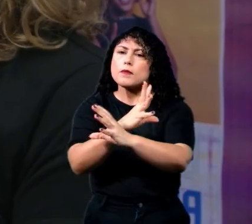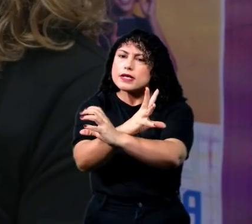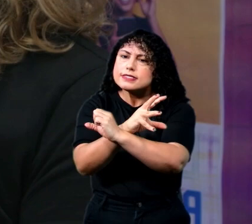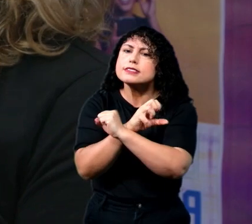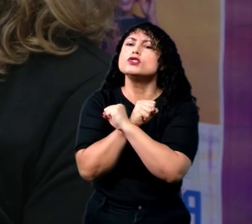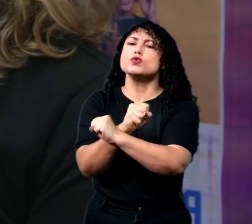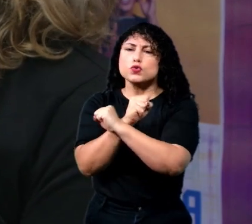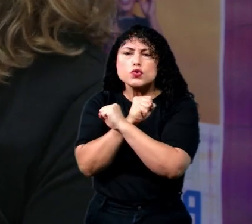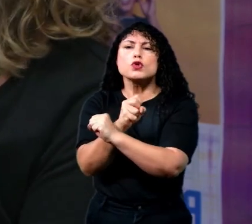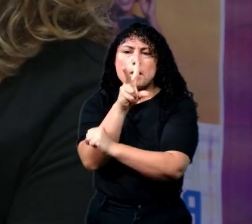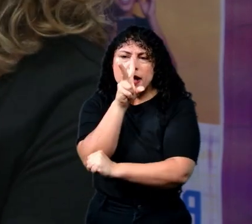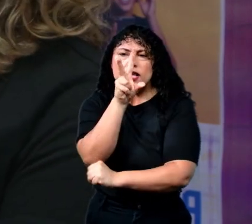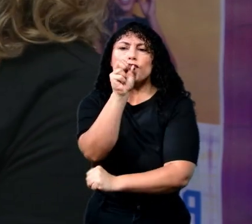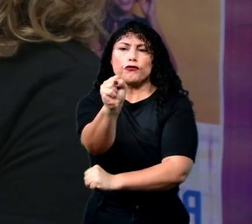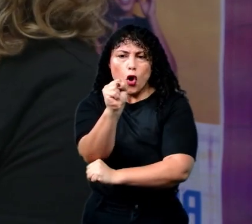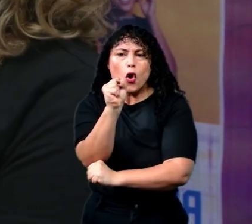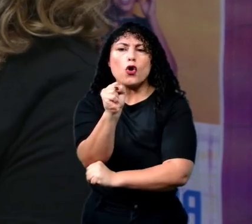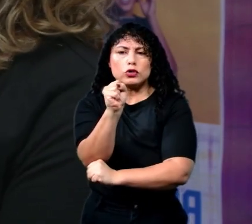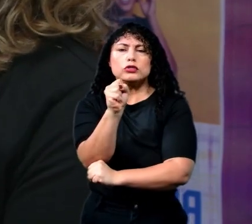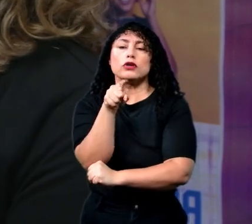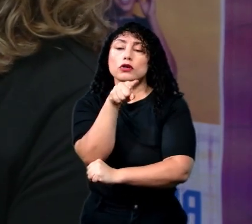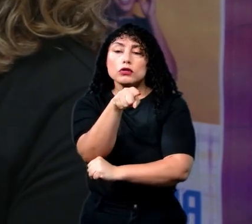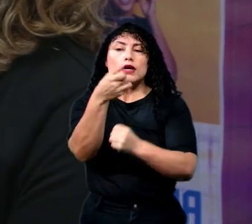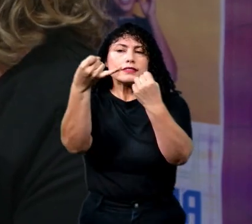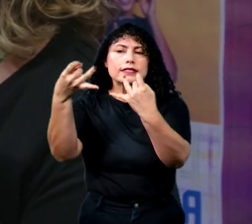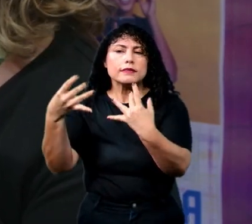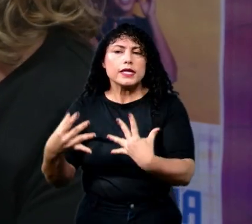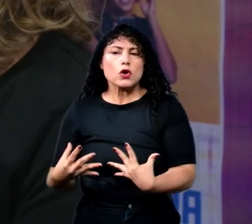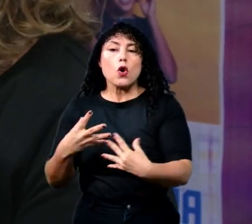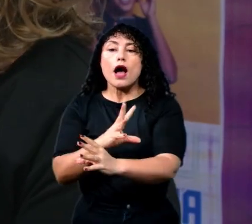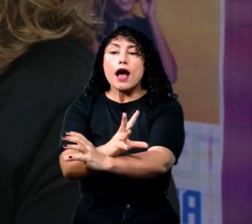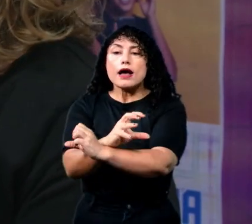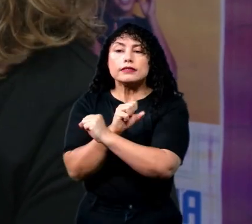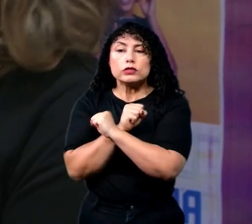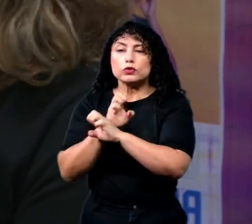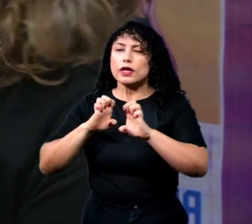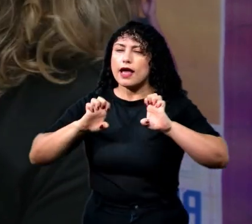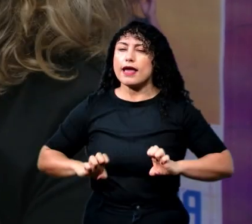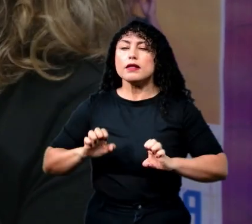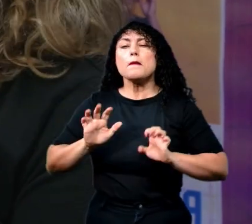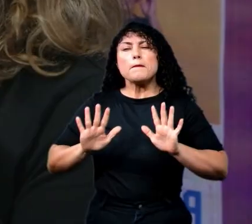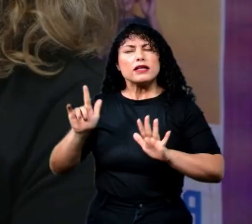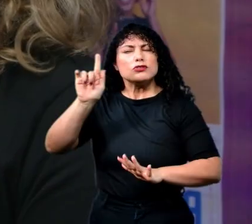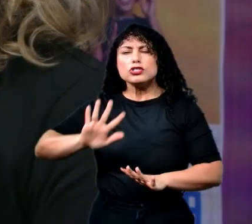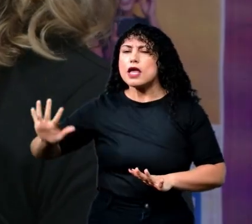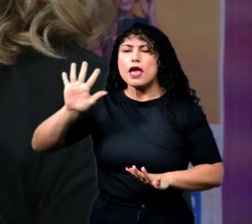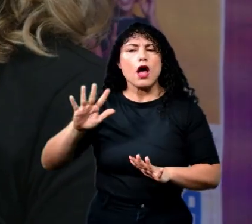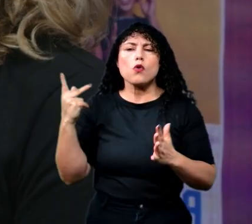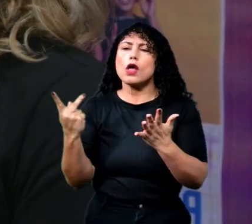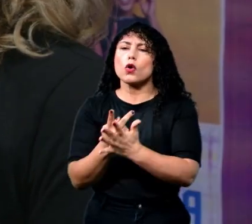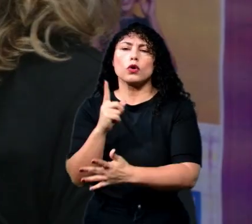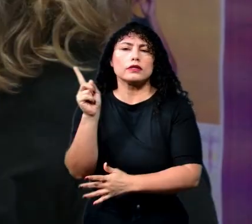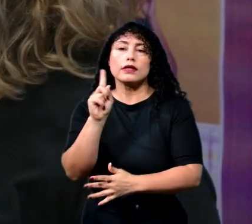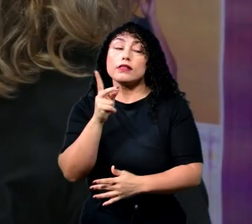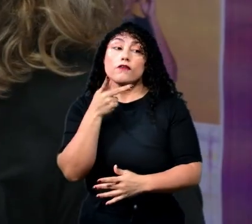pouco mais forte, como no caso você colocou aí, né, a censura ética. Mas, no geral, não é isso que ocorre. Nós não falamos